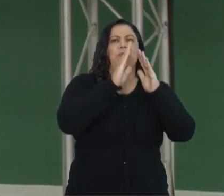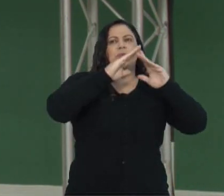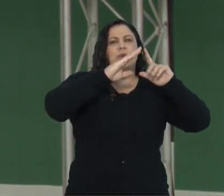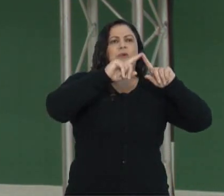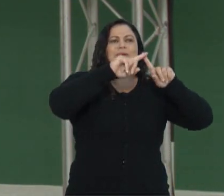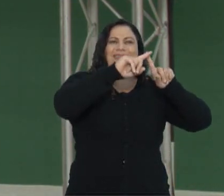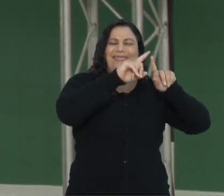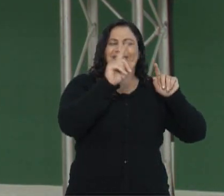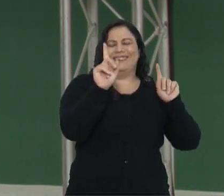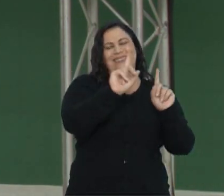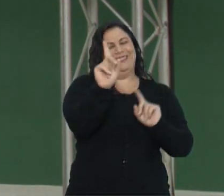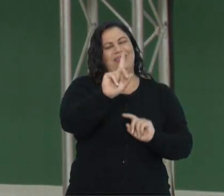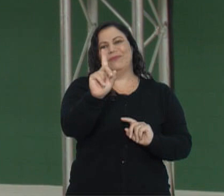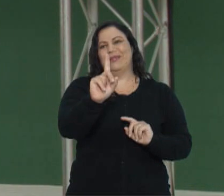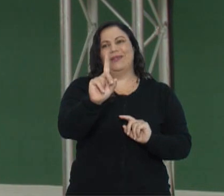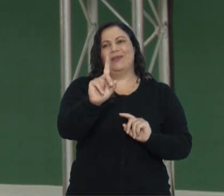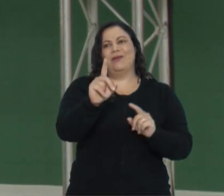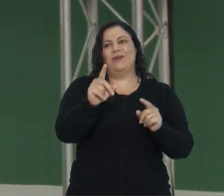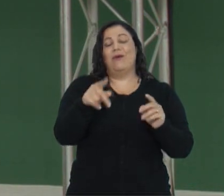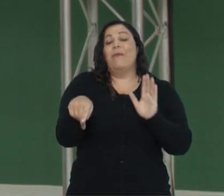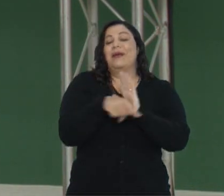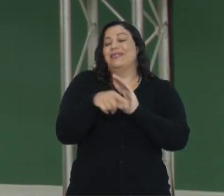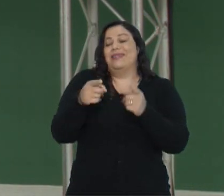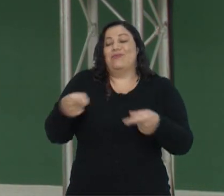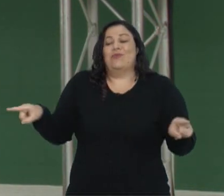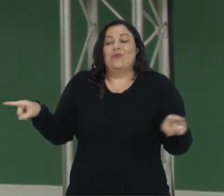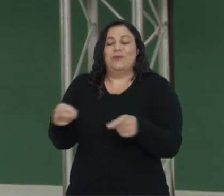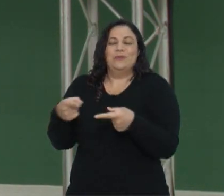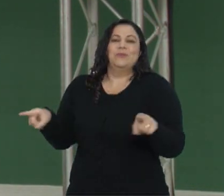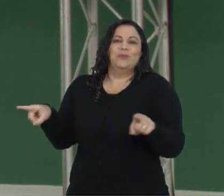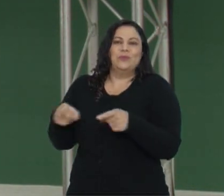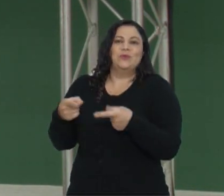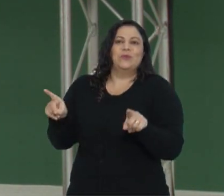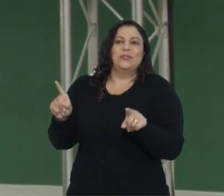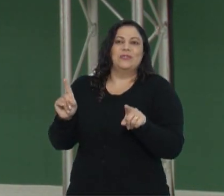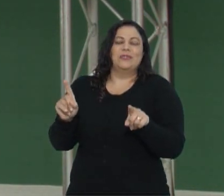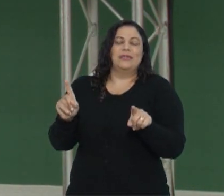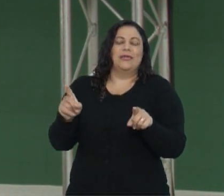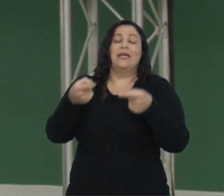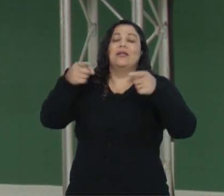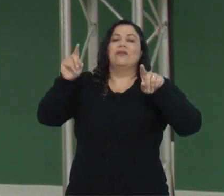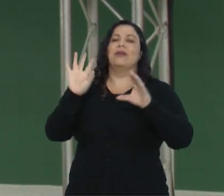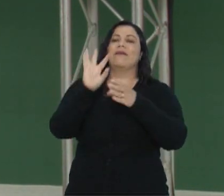ele era um tipo de música que se era tocado na igreja,